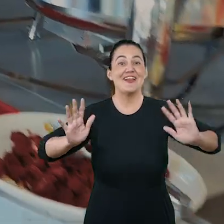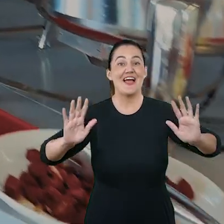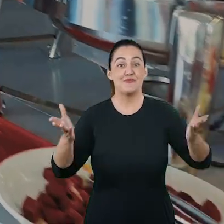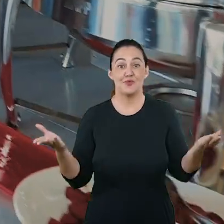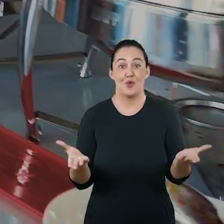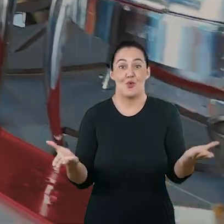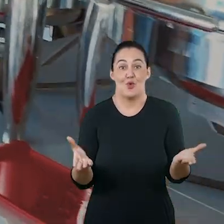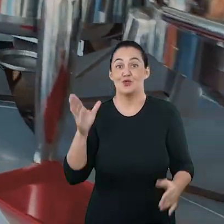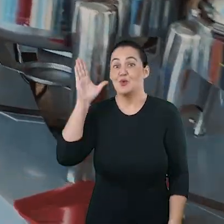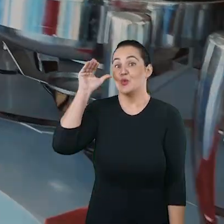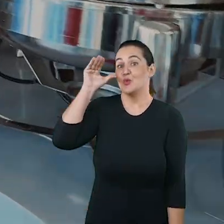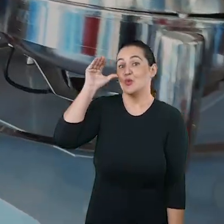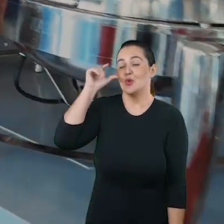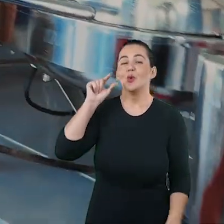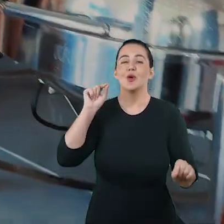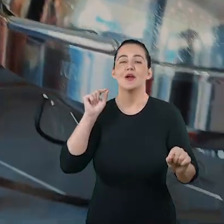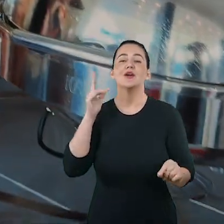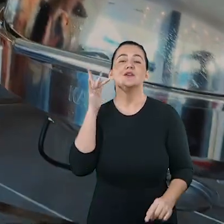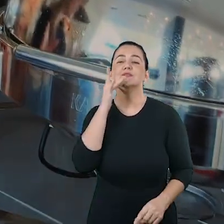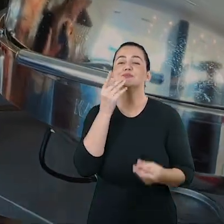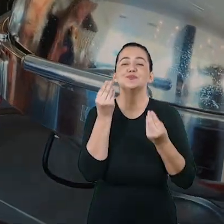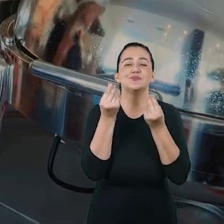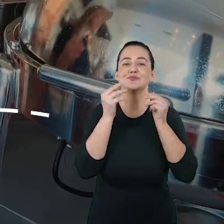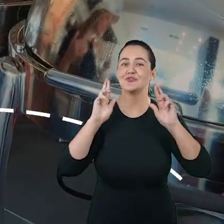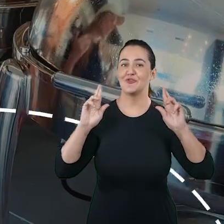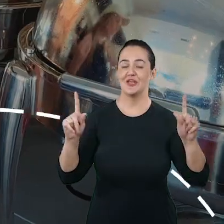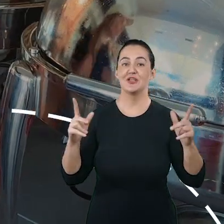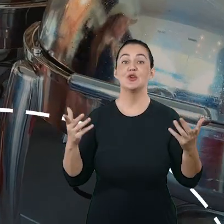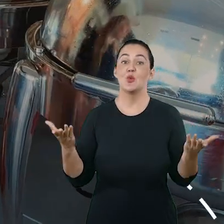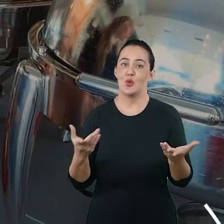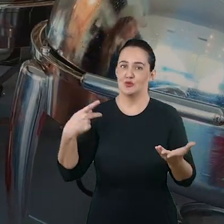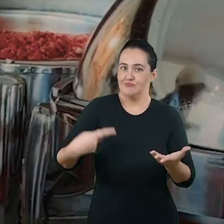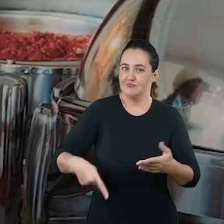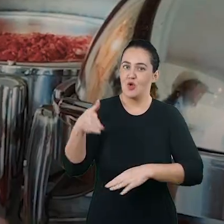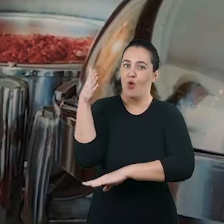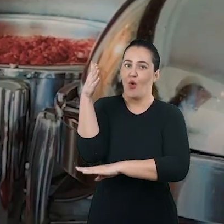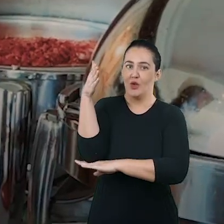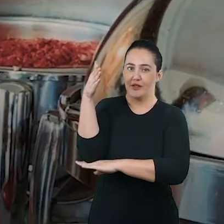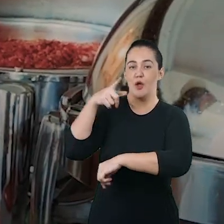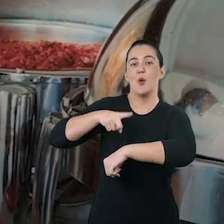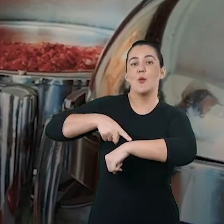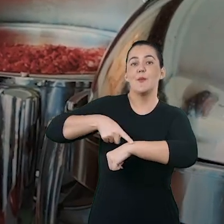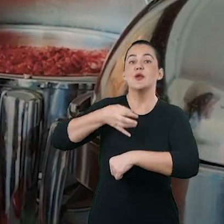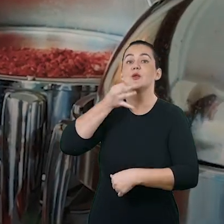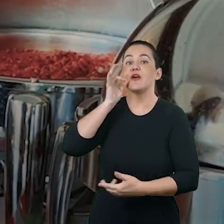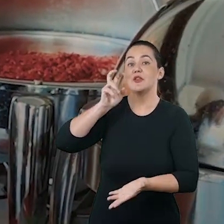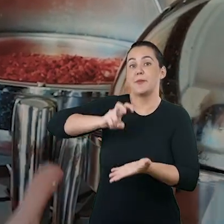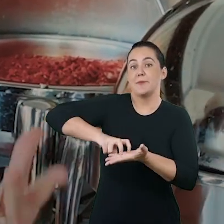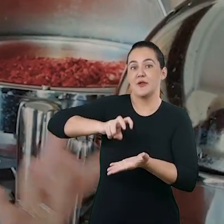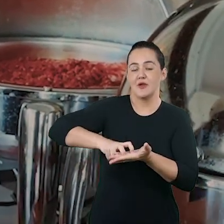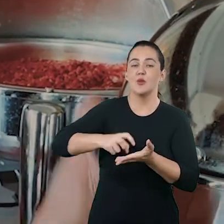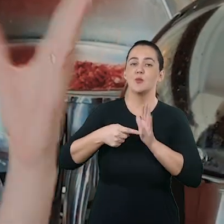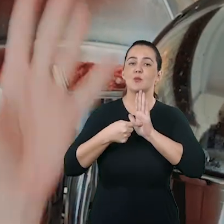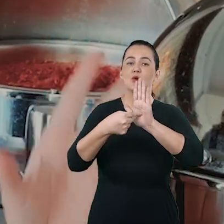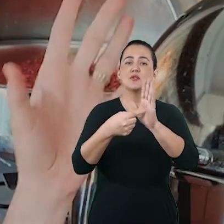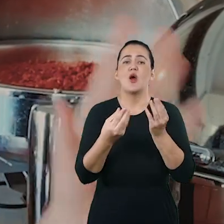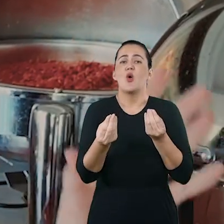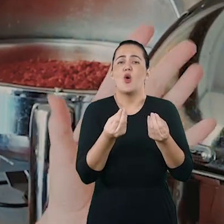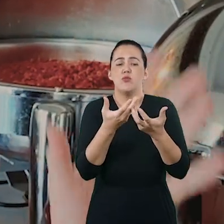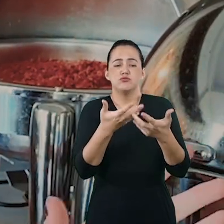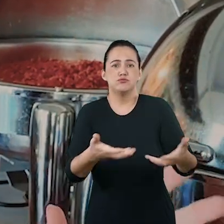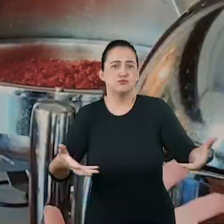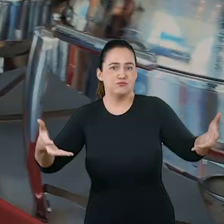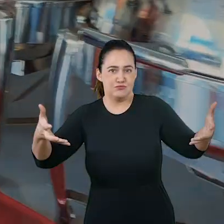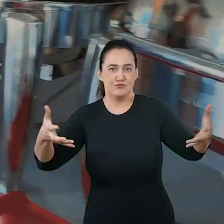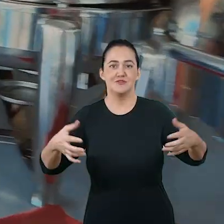Olá! Hoje a nossa curiosidade tem um sabor especial. Nós estamos aqui no hotel, no momento do café da manhã, e eu quero mostrar para vocês como é